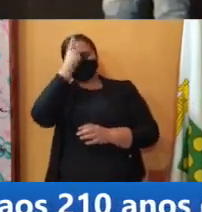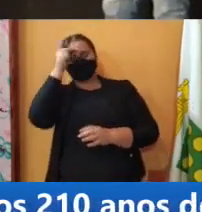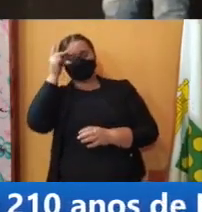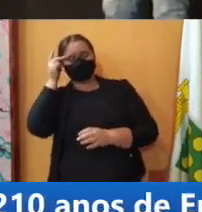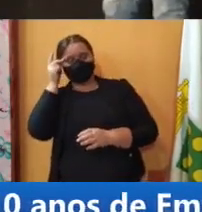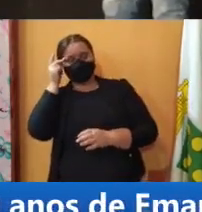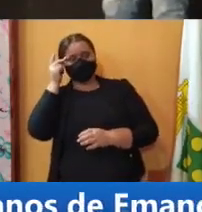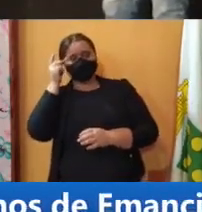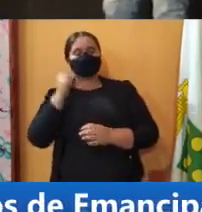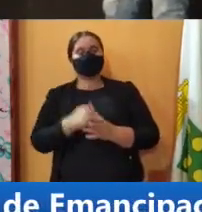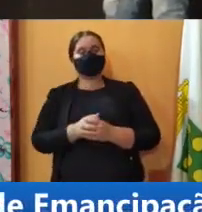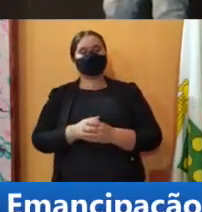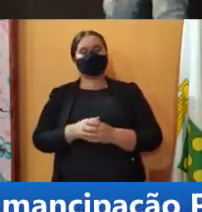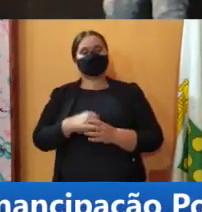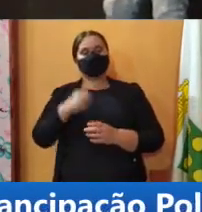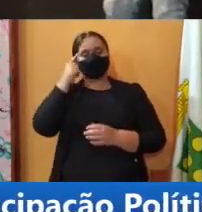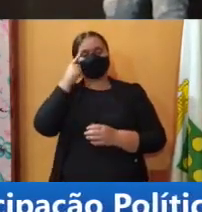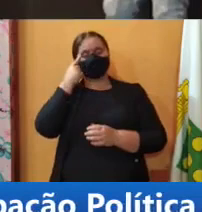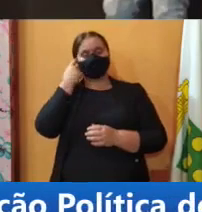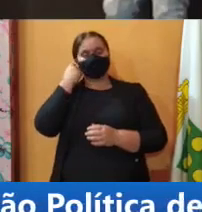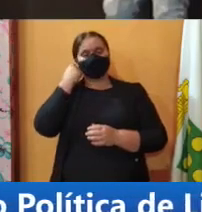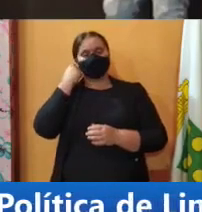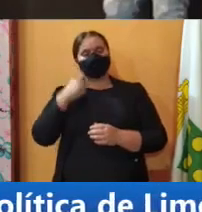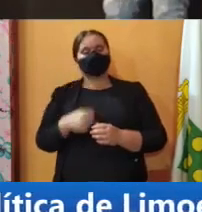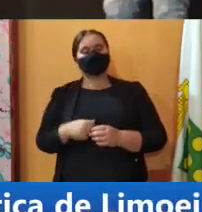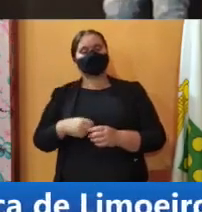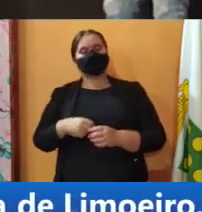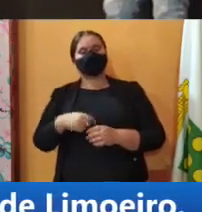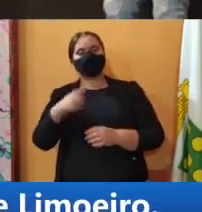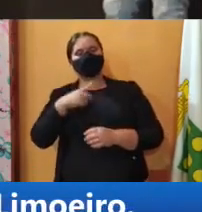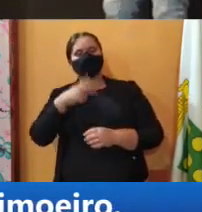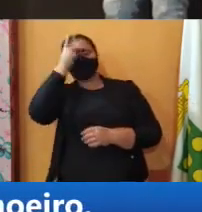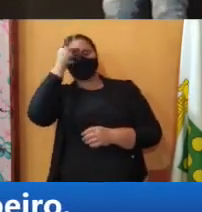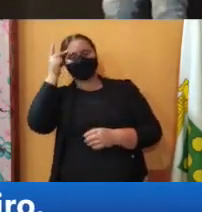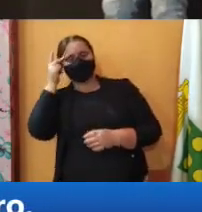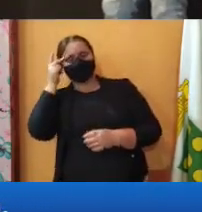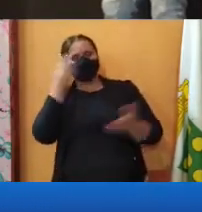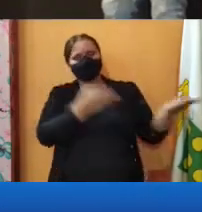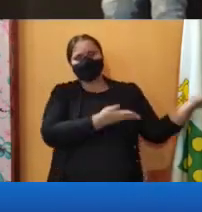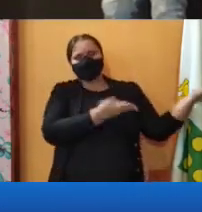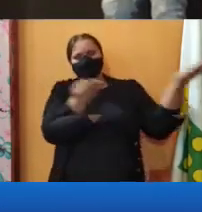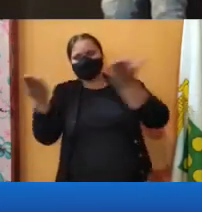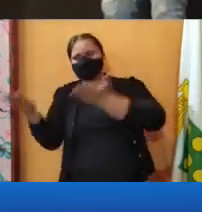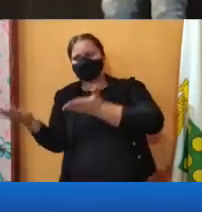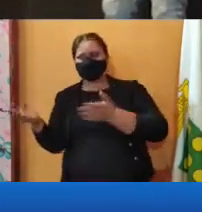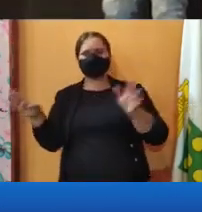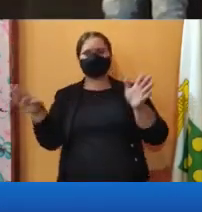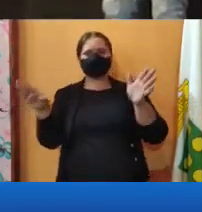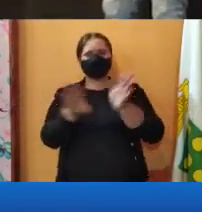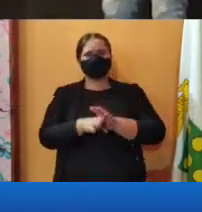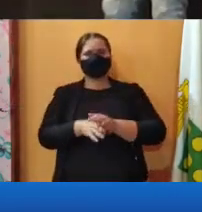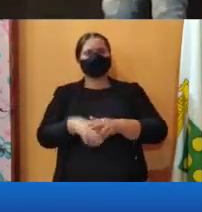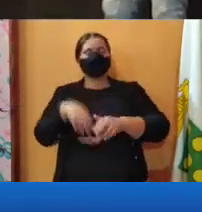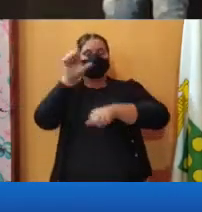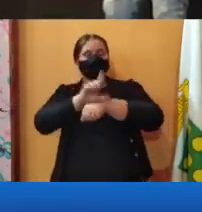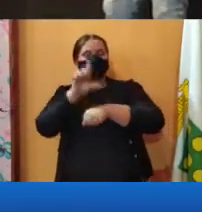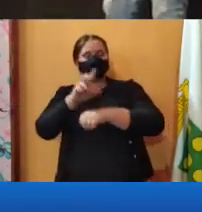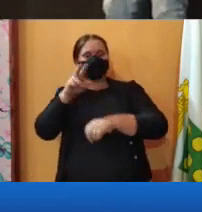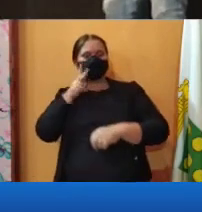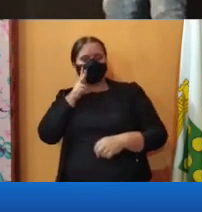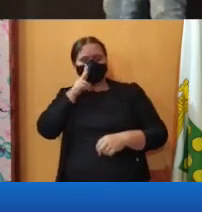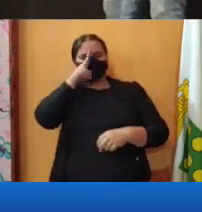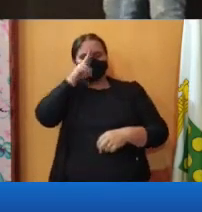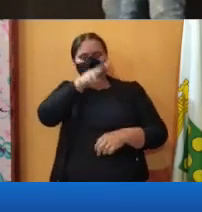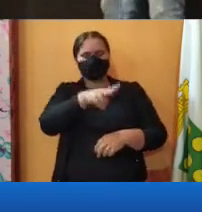vai aumentar as riquezas vindas para Limoeiro, eu faço sempre uma análise, Bolinha. Digo, Limoeiro é muito forte na área